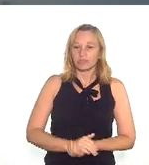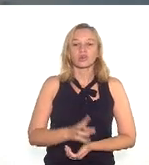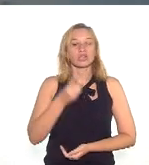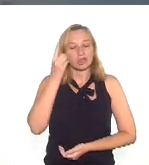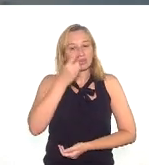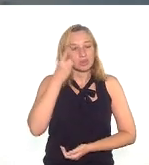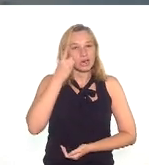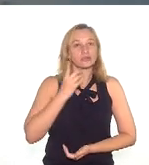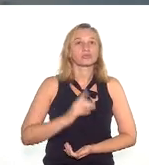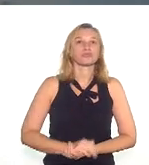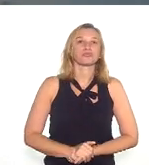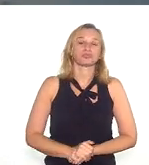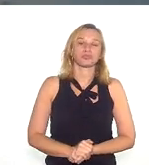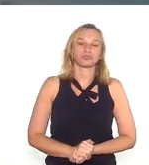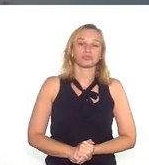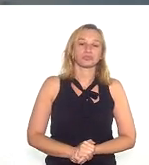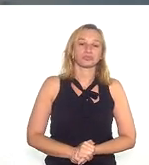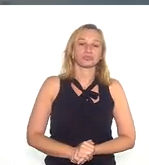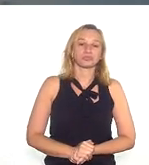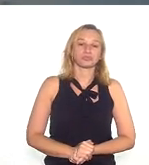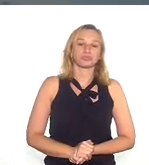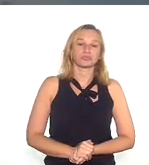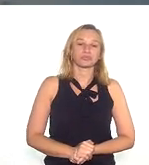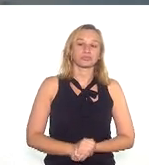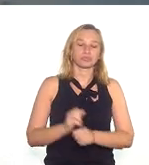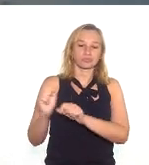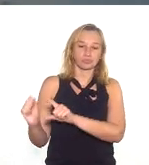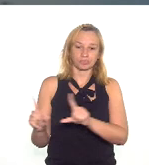para colocar minha apresentação.